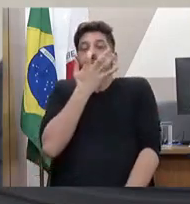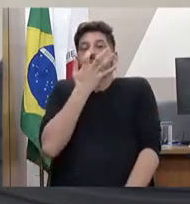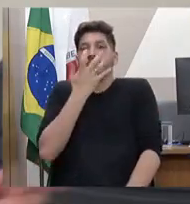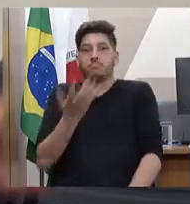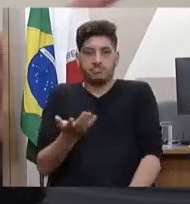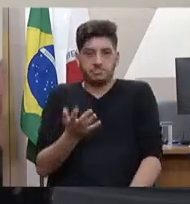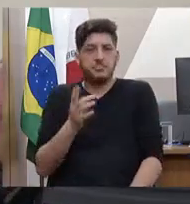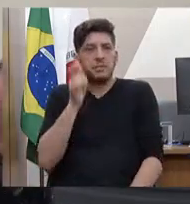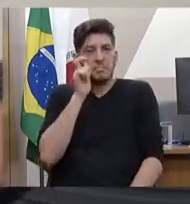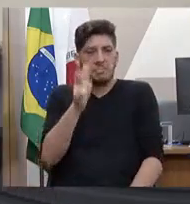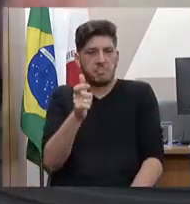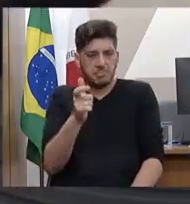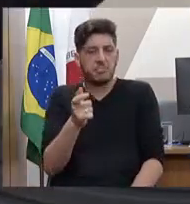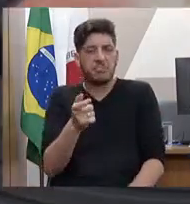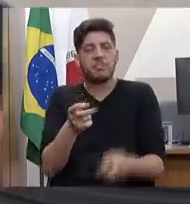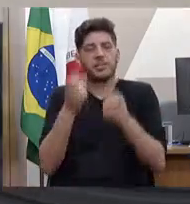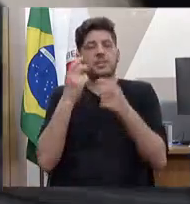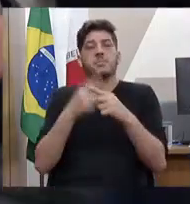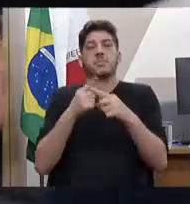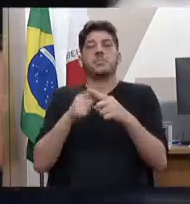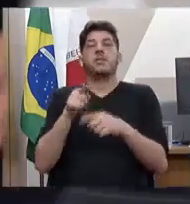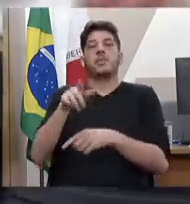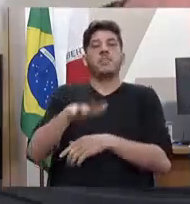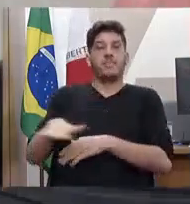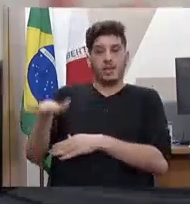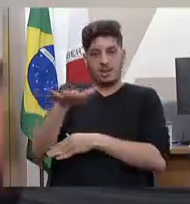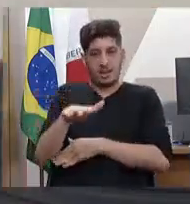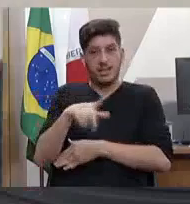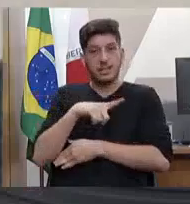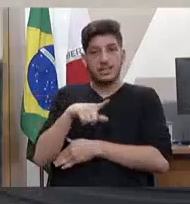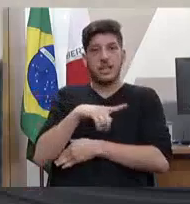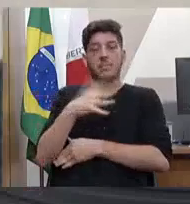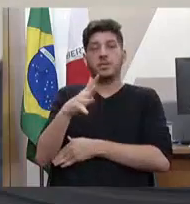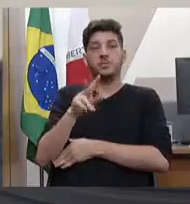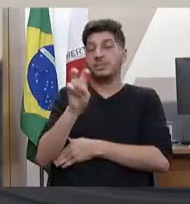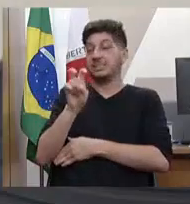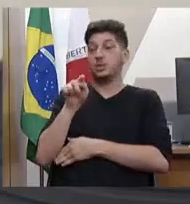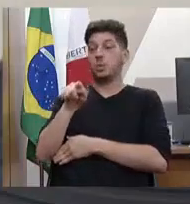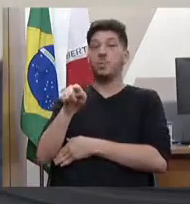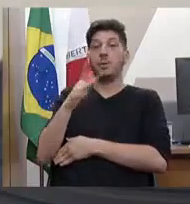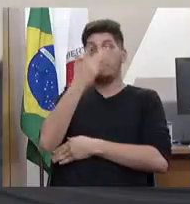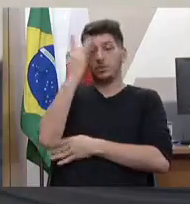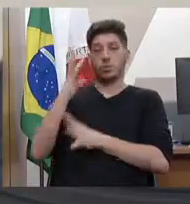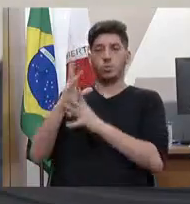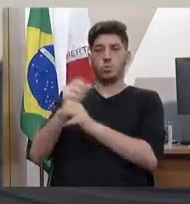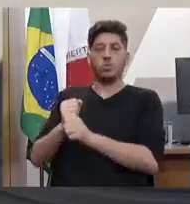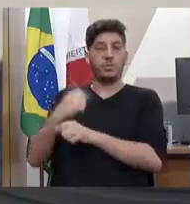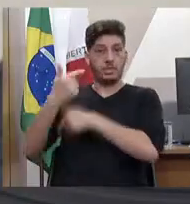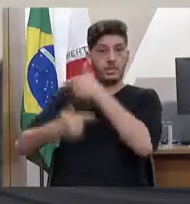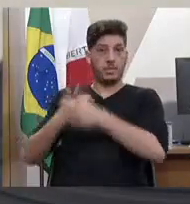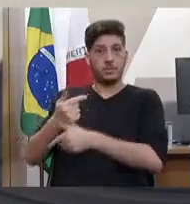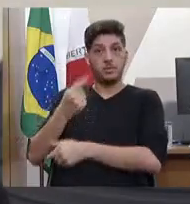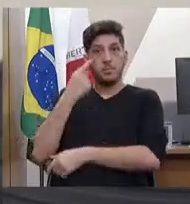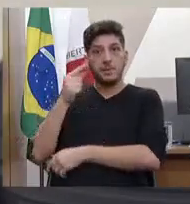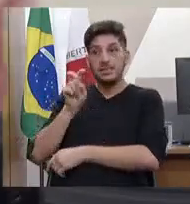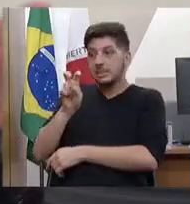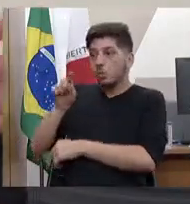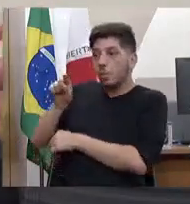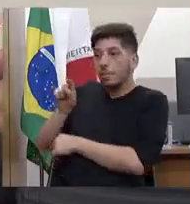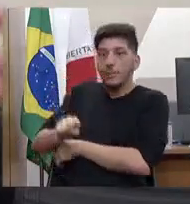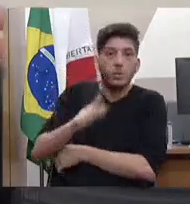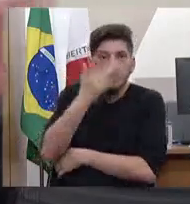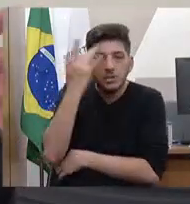acho interessante que você tem fábricas lá naquela região né os 5 mil trabalhadores né cinco mil trabalhos a cidade